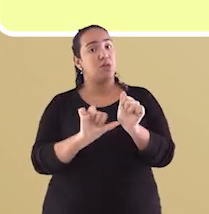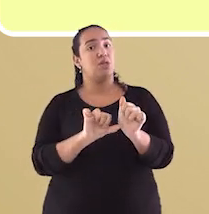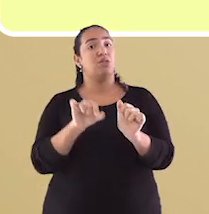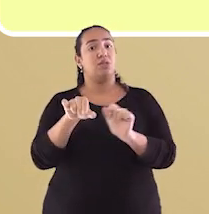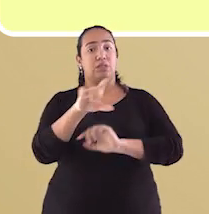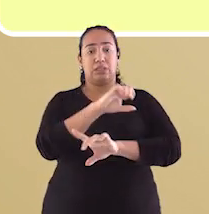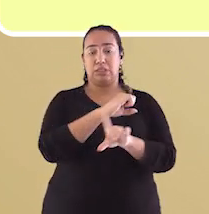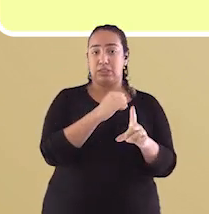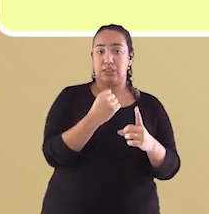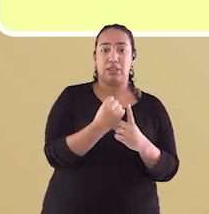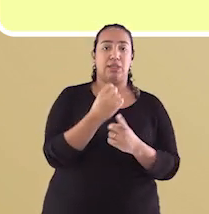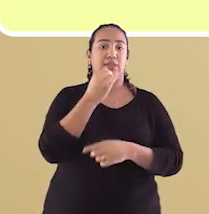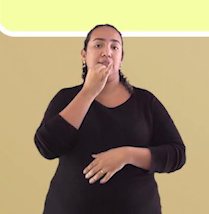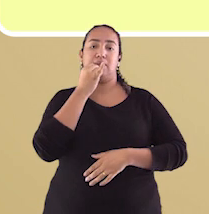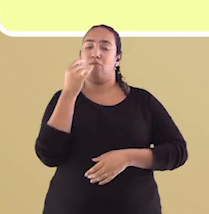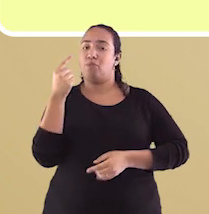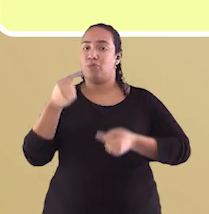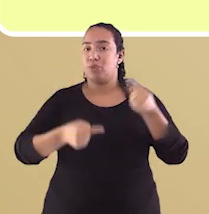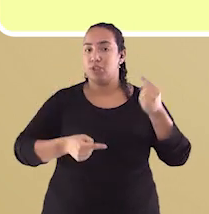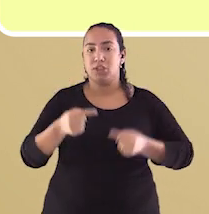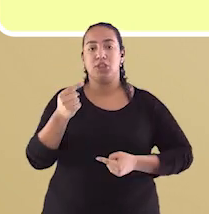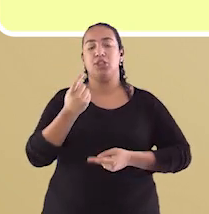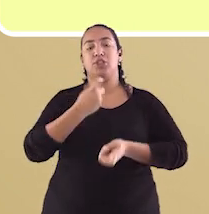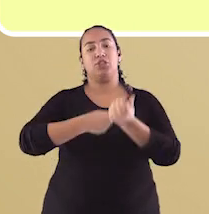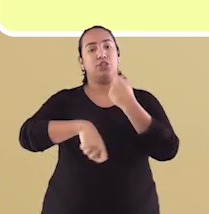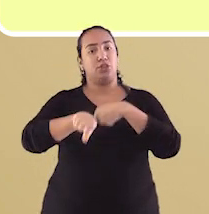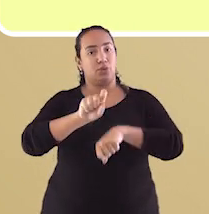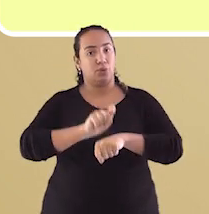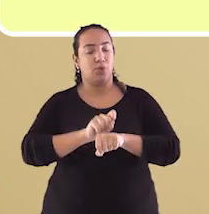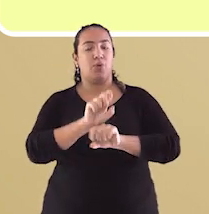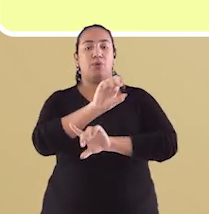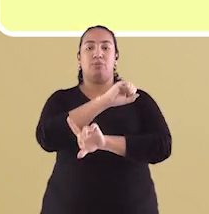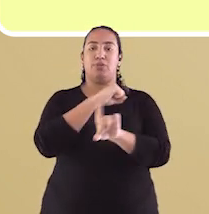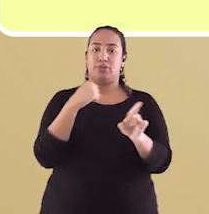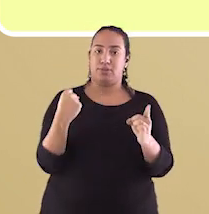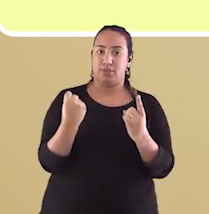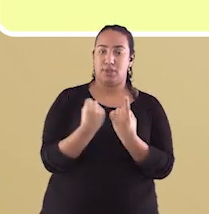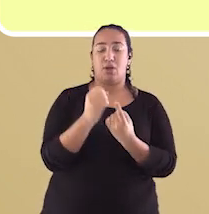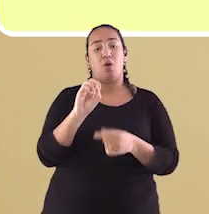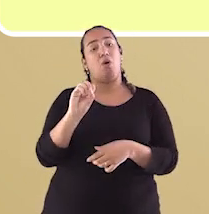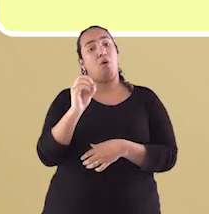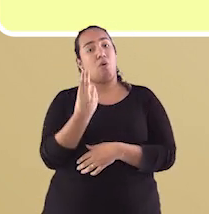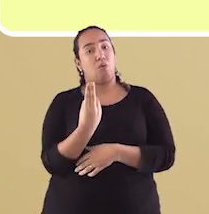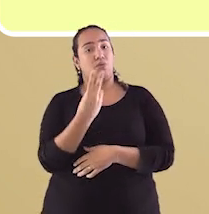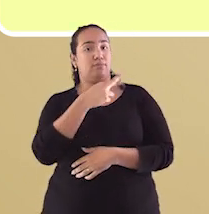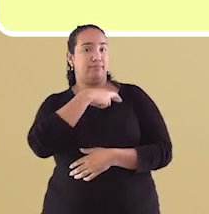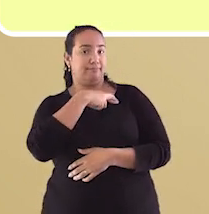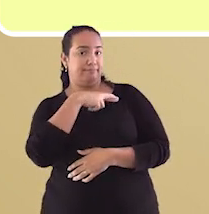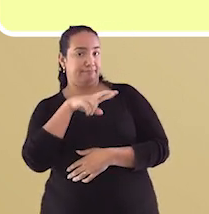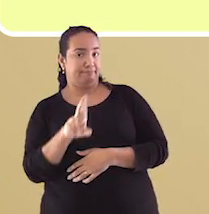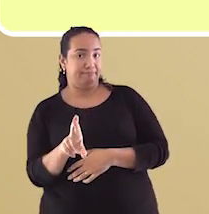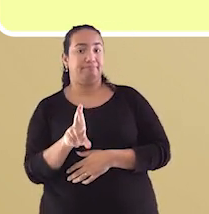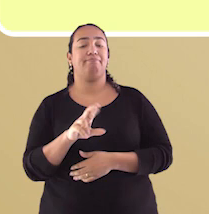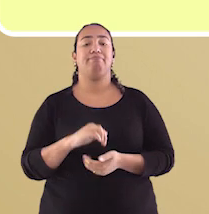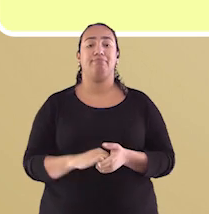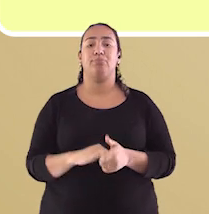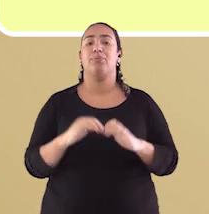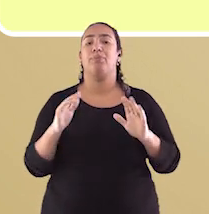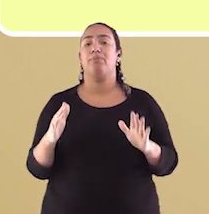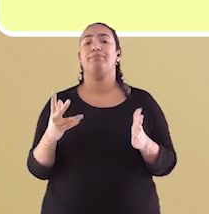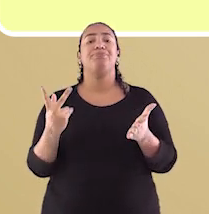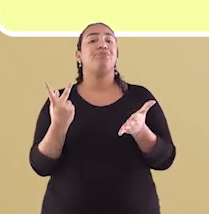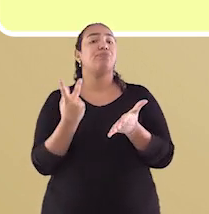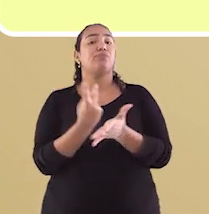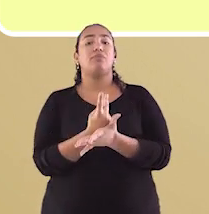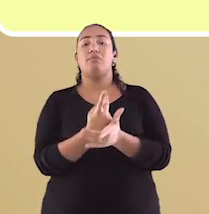sociedade, seja na esfera política, econômica, social ou religiosa. Isso pode